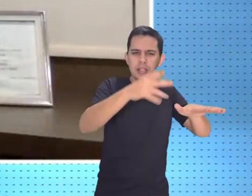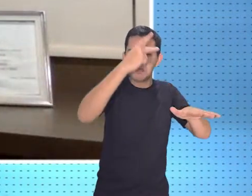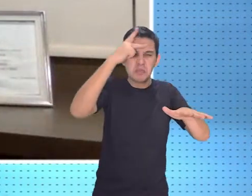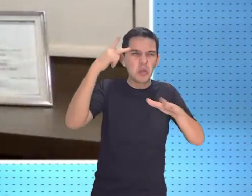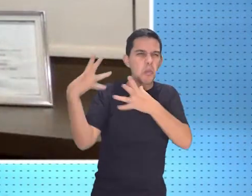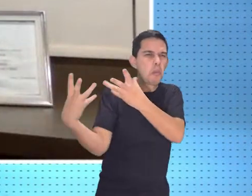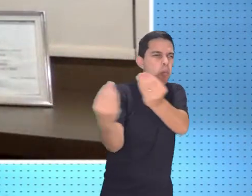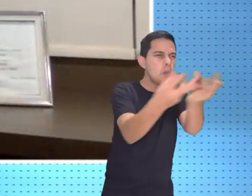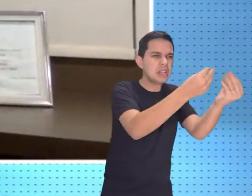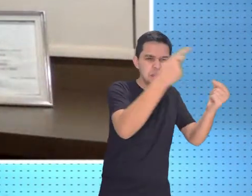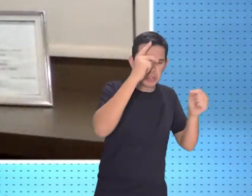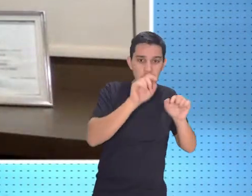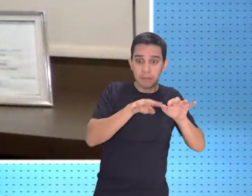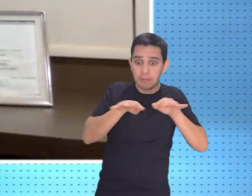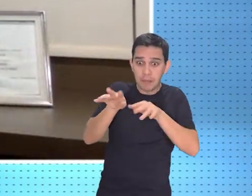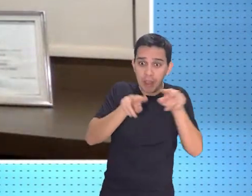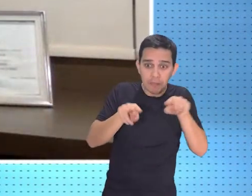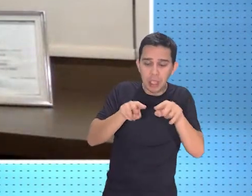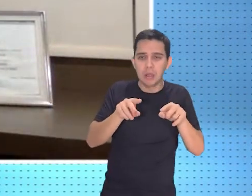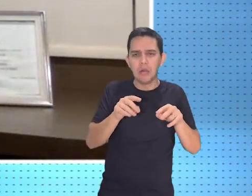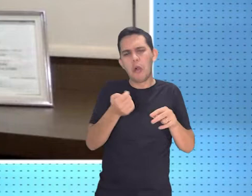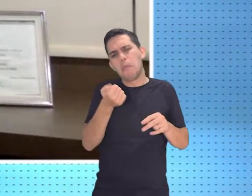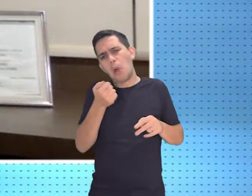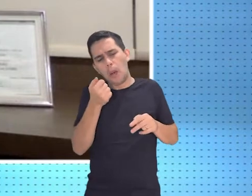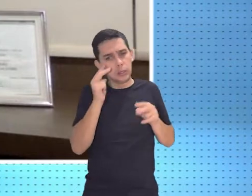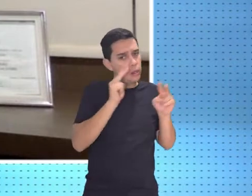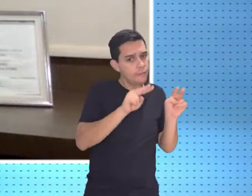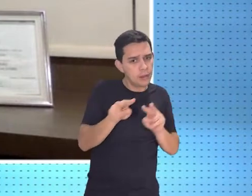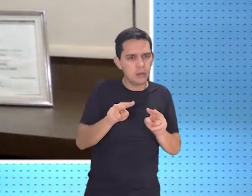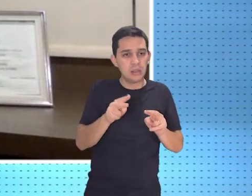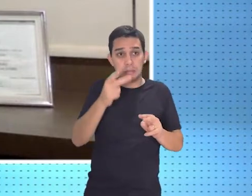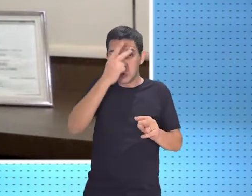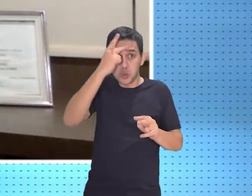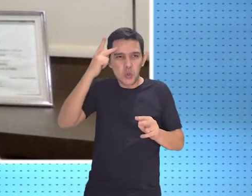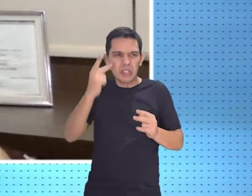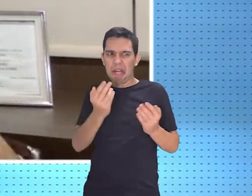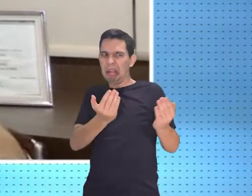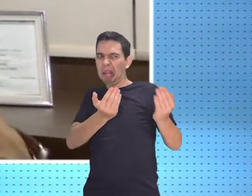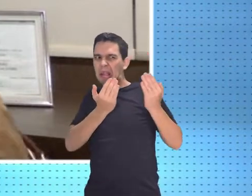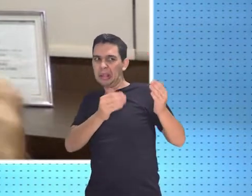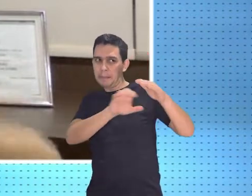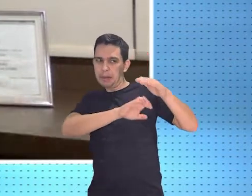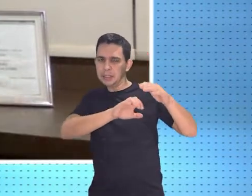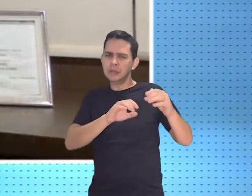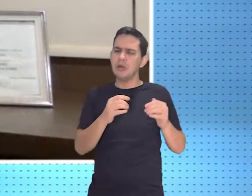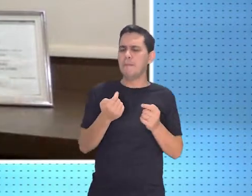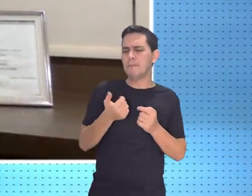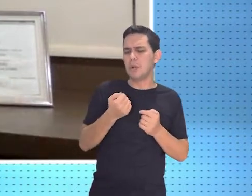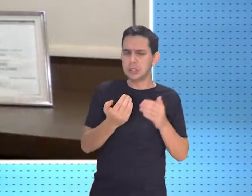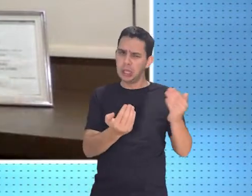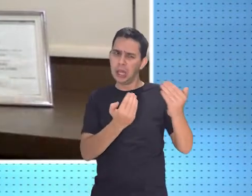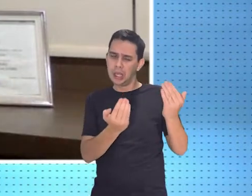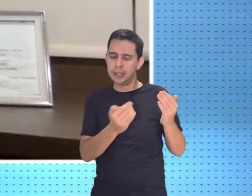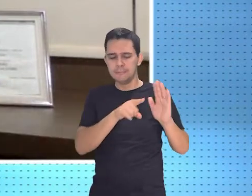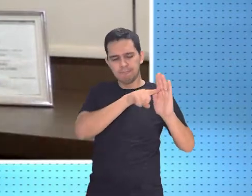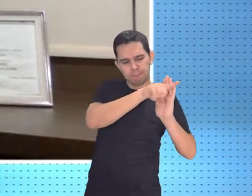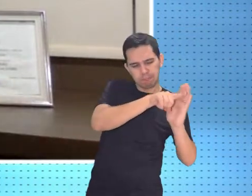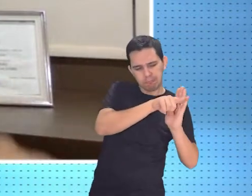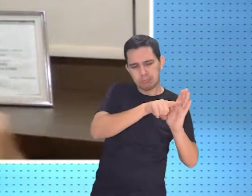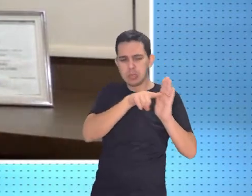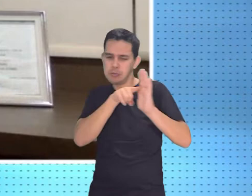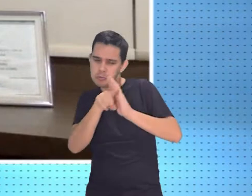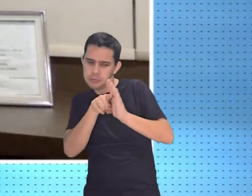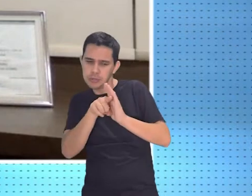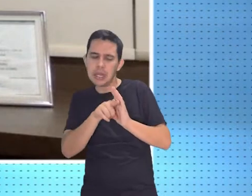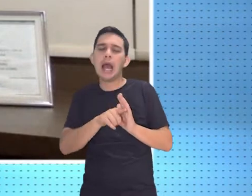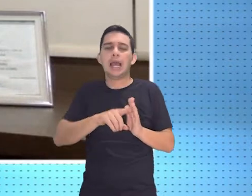qual o descrédito causado em desfavor da empresa. Então, após realizada essa aferição pelo julgador, é